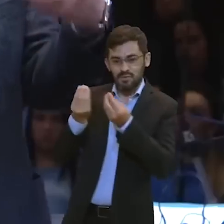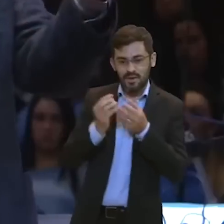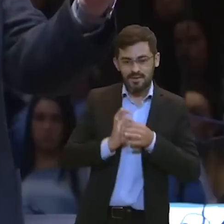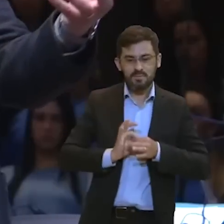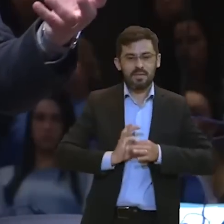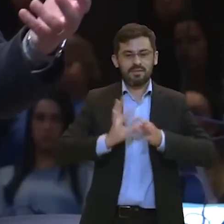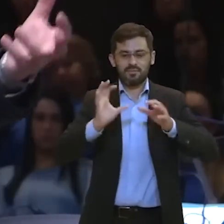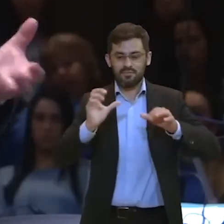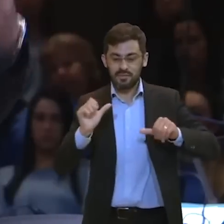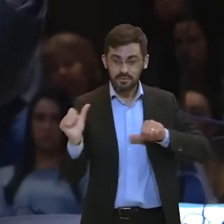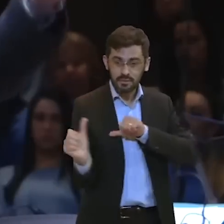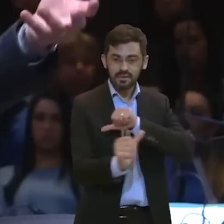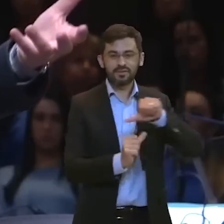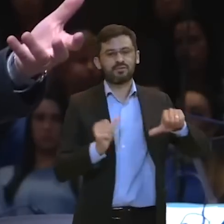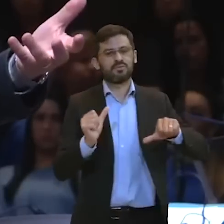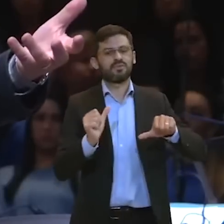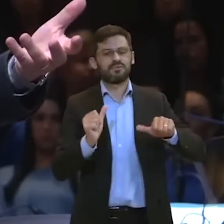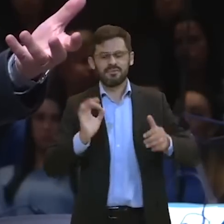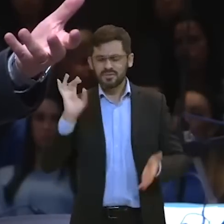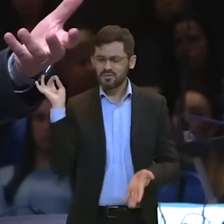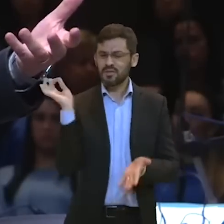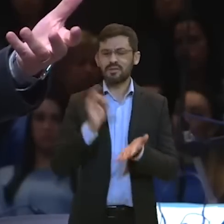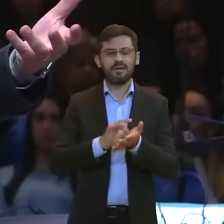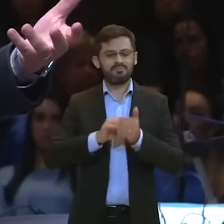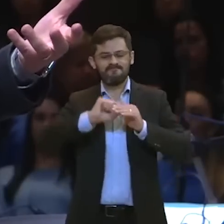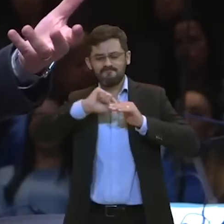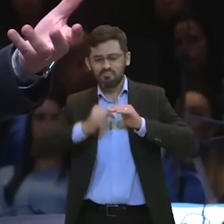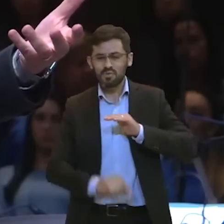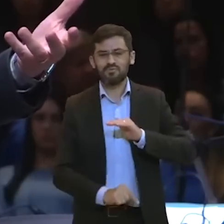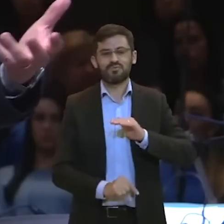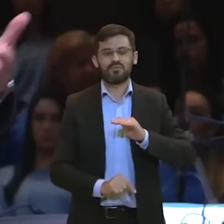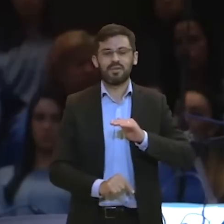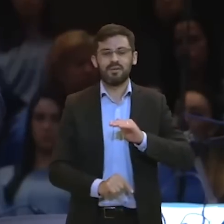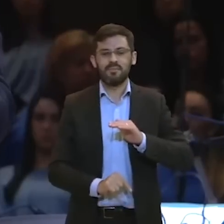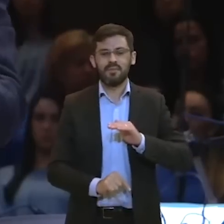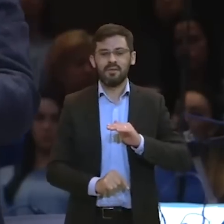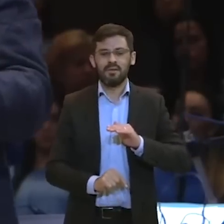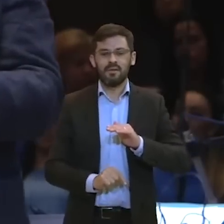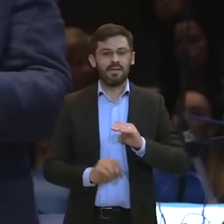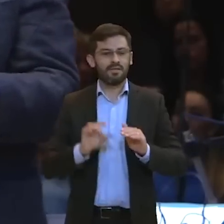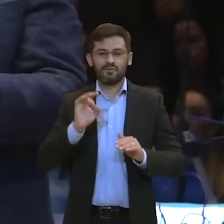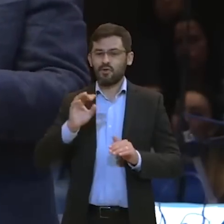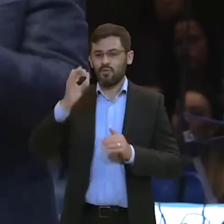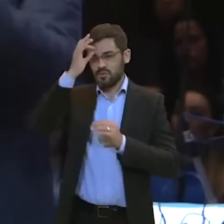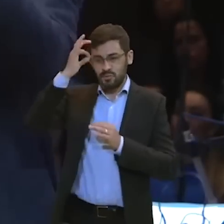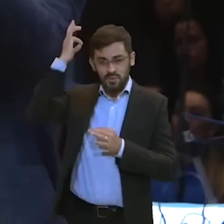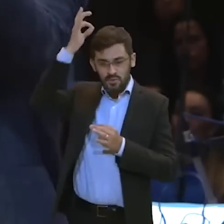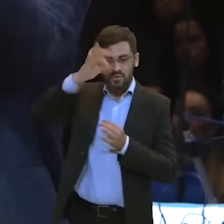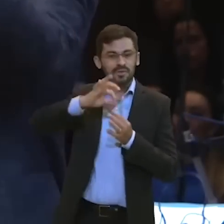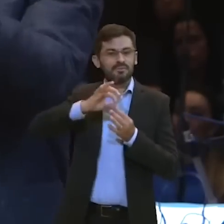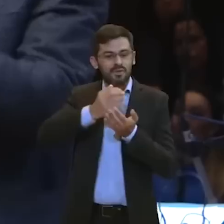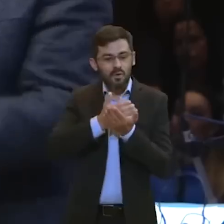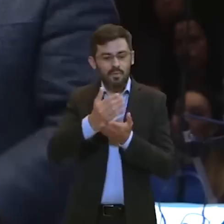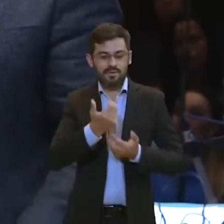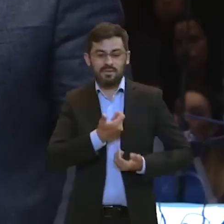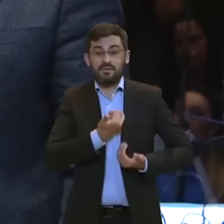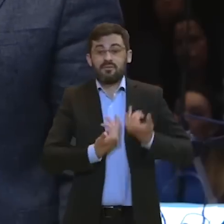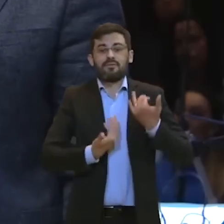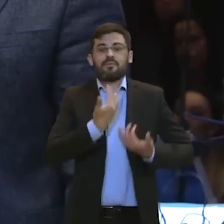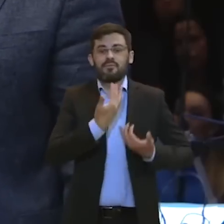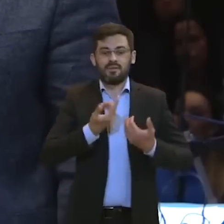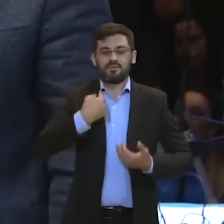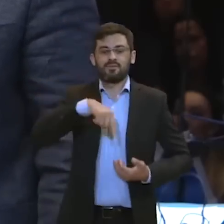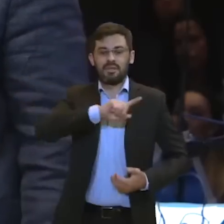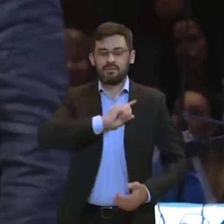libertação, transformação, mudança de vida. E isso é obra de avivamento dentro da